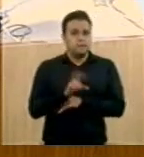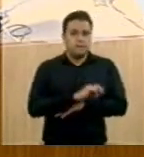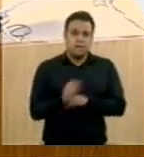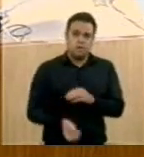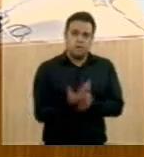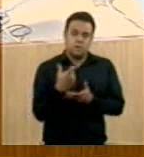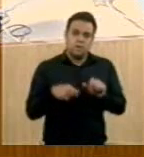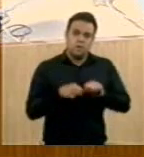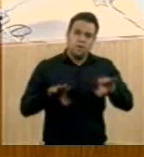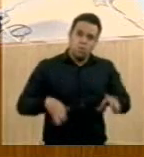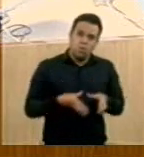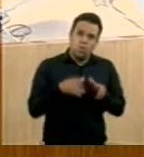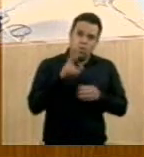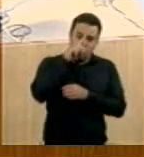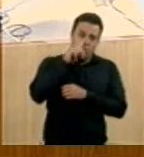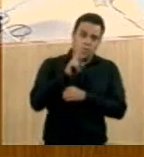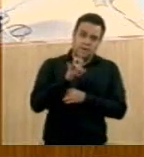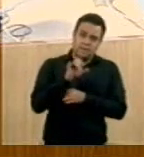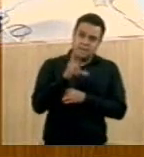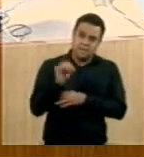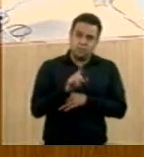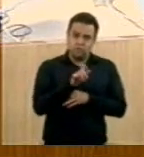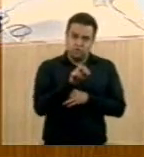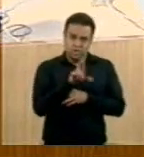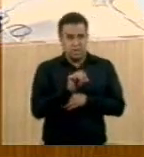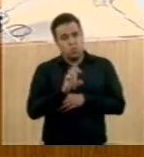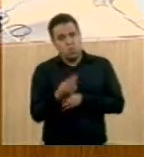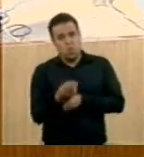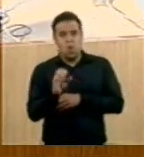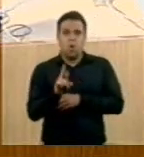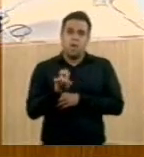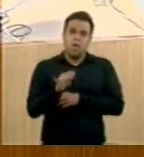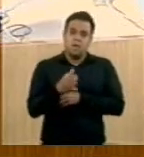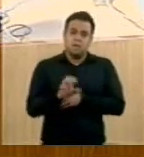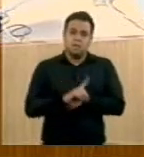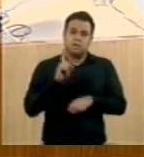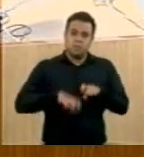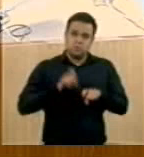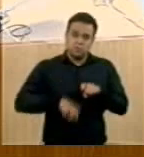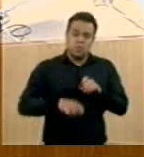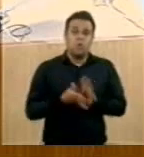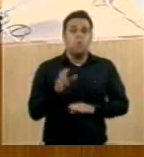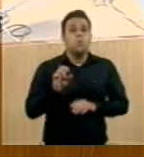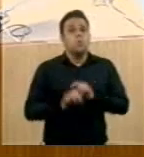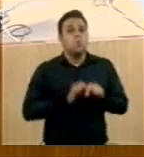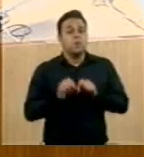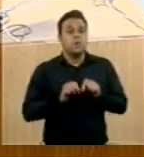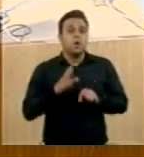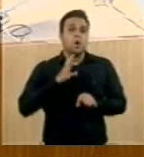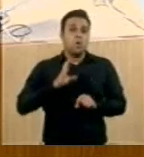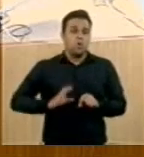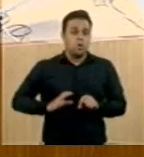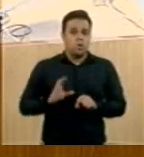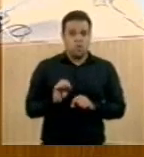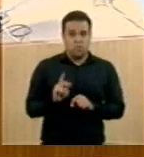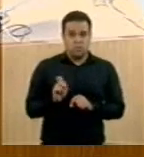de risco que se baseia no gênero e na orientação sexual para condutas de risco baseado em